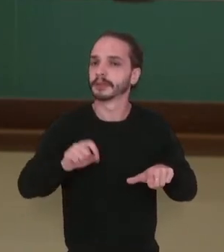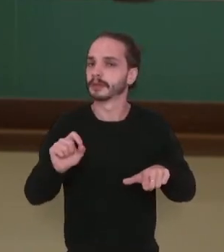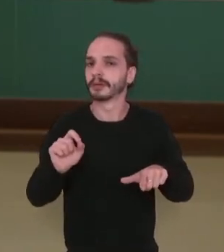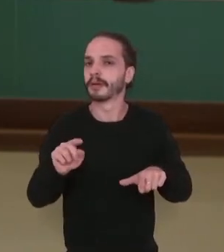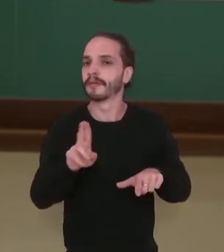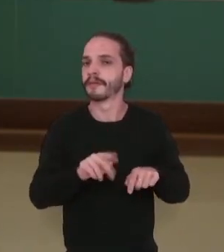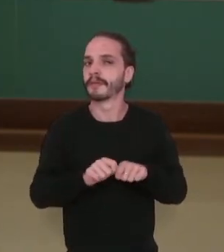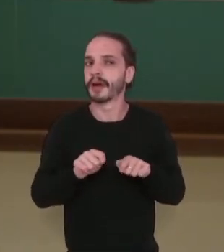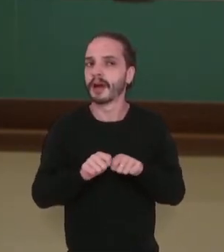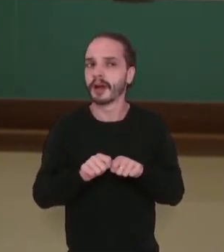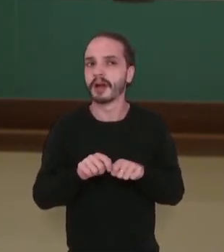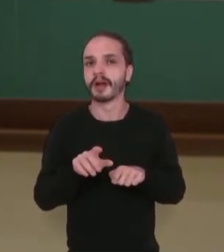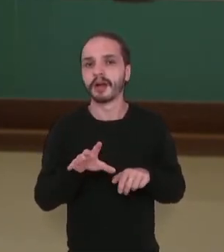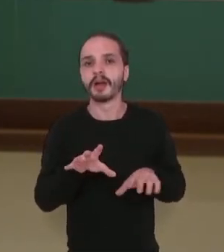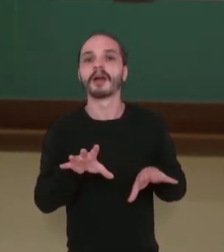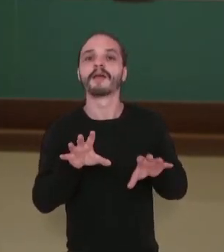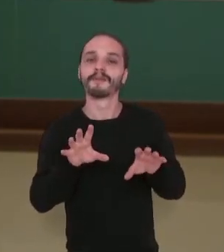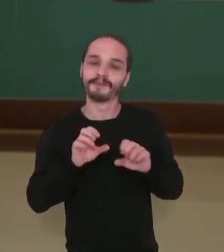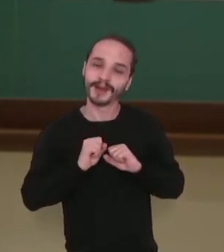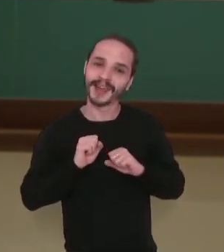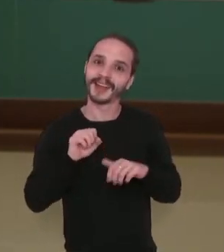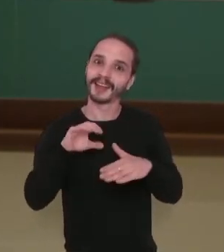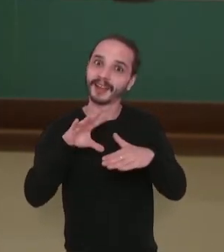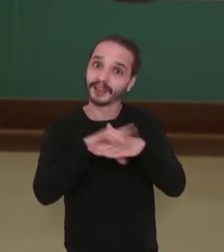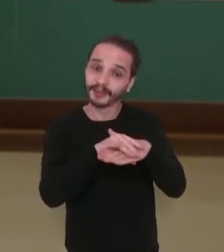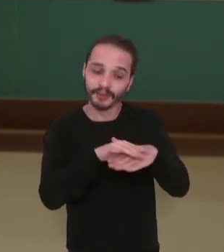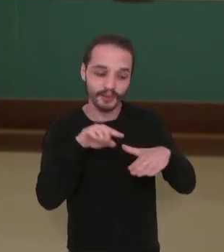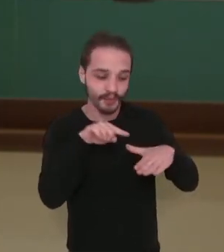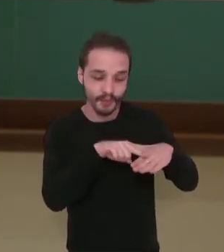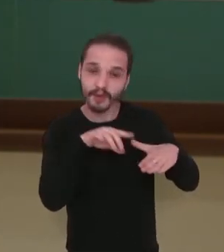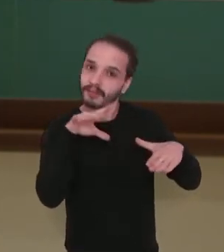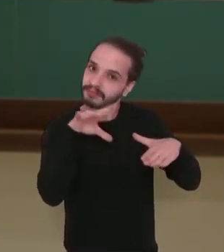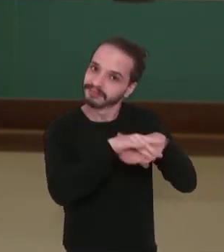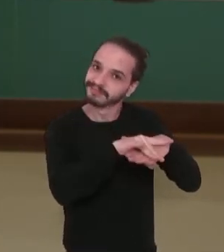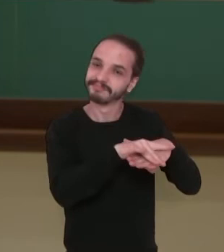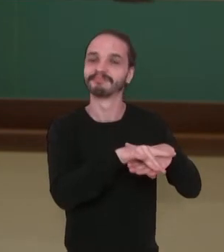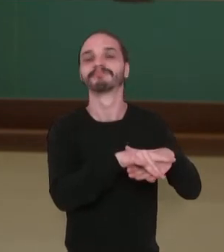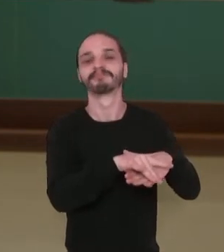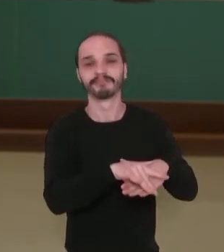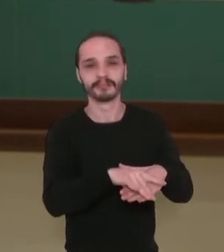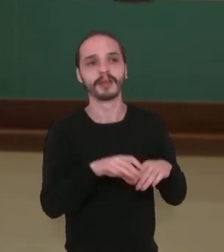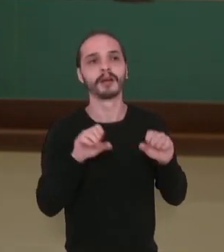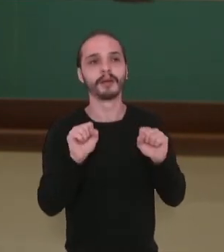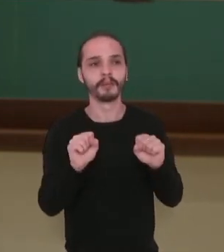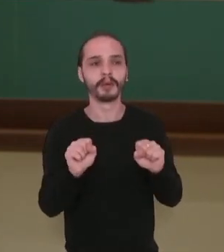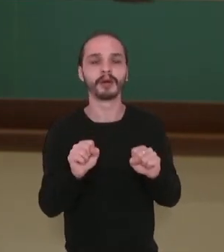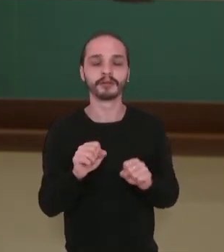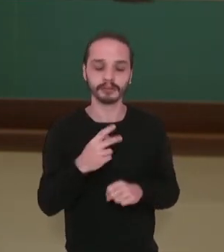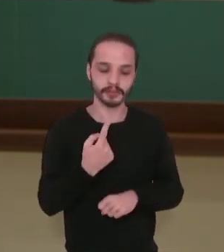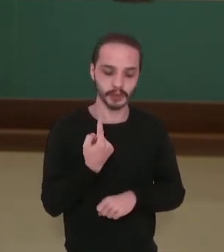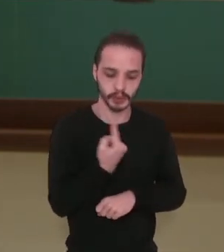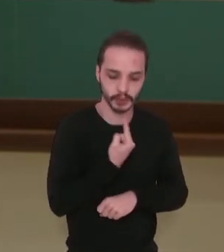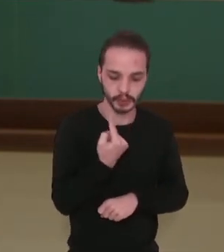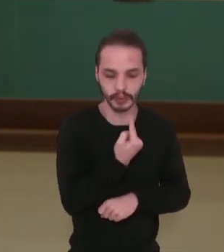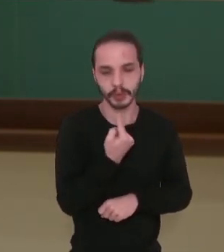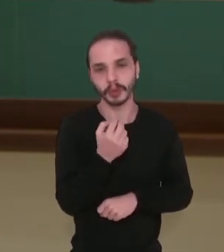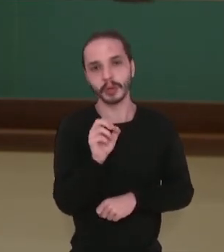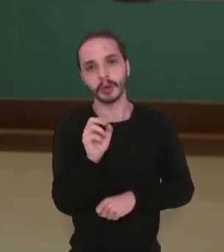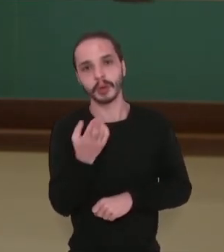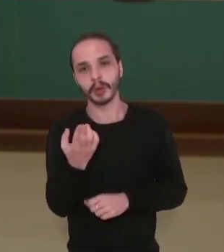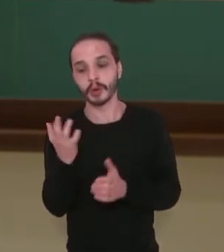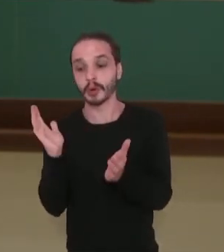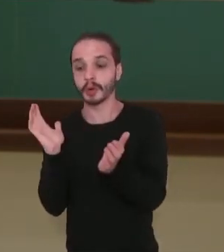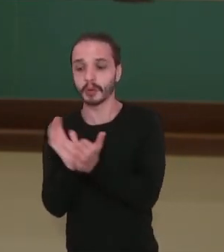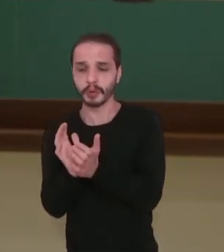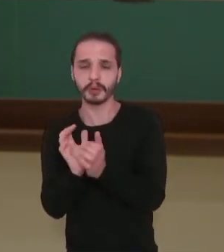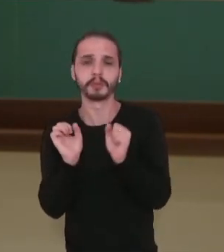eles vão fazer? Causar doenças no hospedeiro, né? Podem viver isoladas ou em